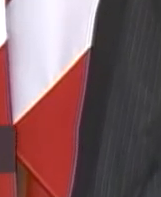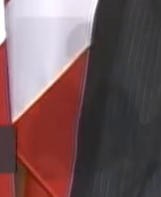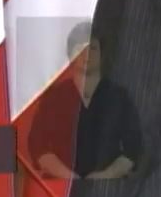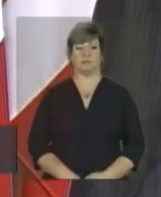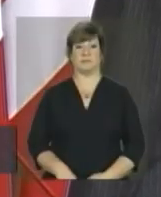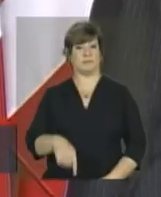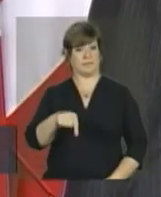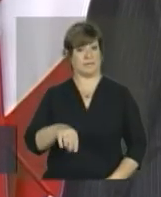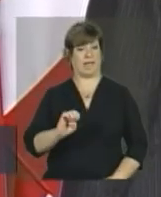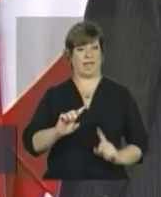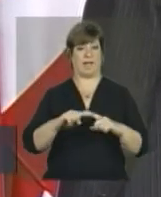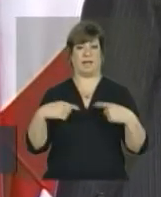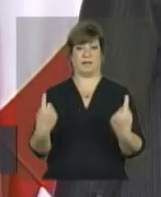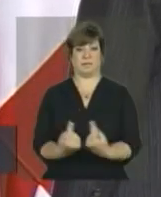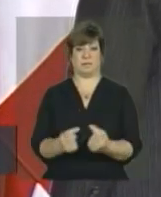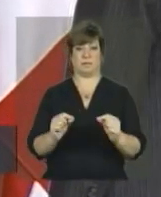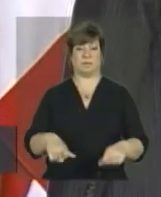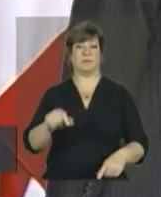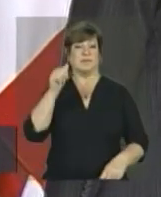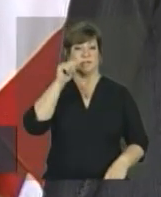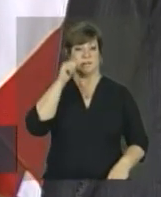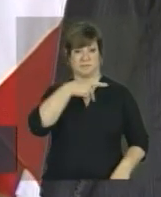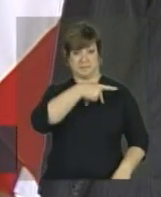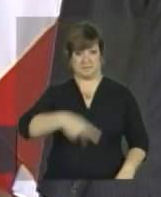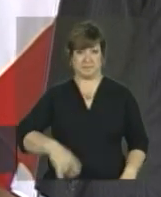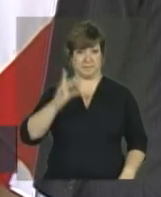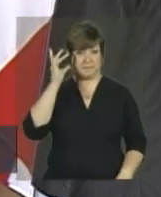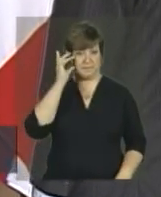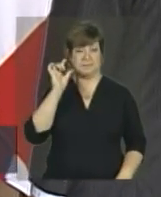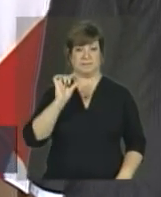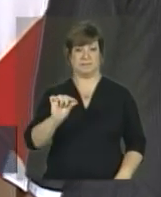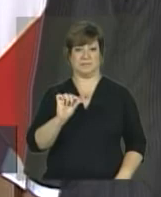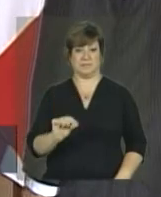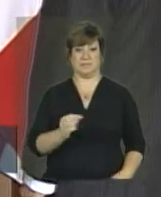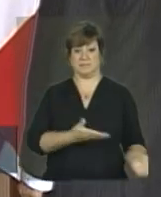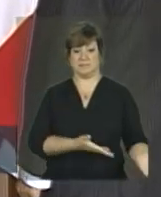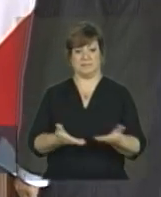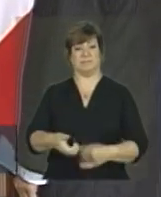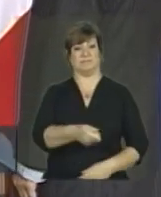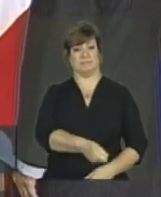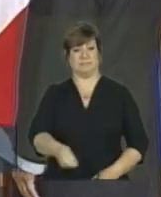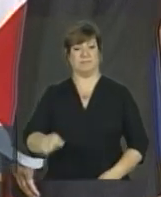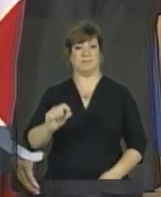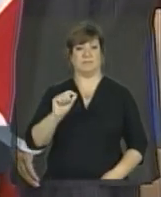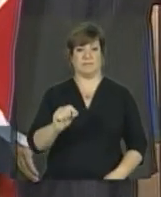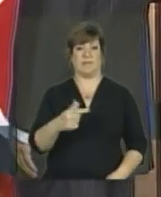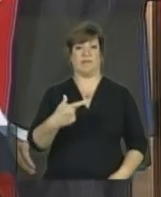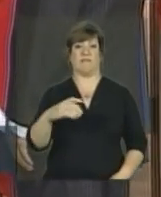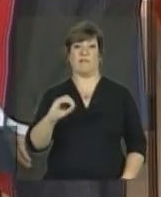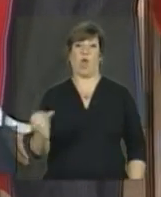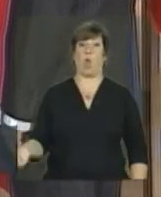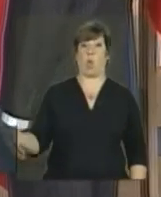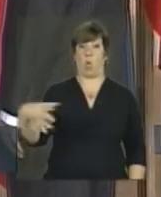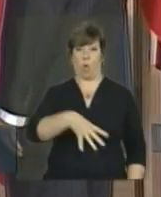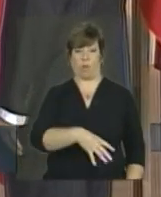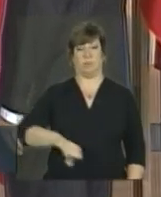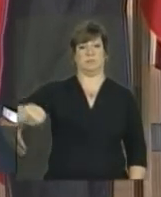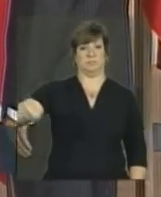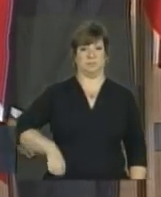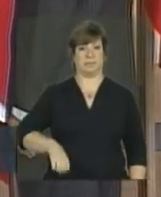Esta é a cerimônia onde a presidenta Dilma Rousseff será apresentada a 20 novos embaixadores